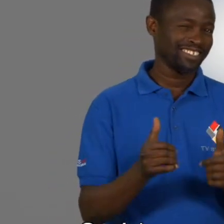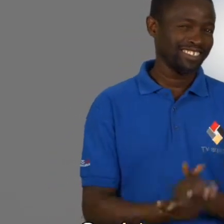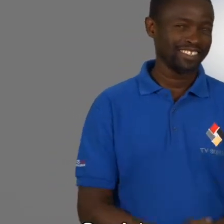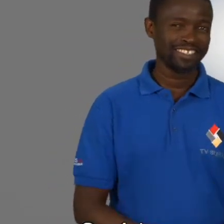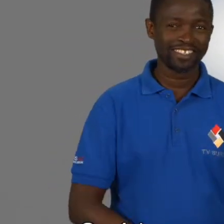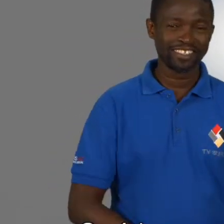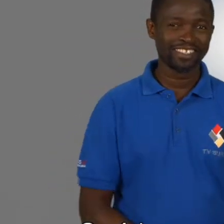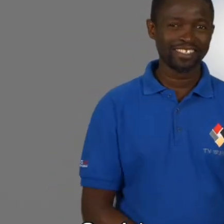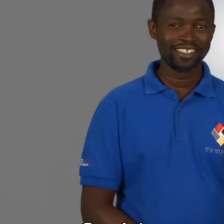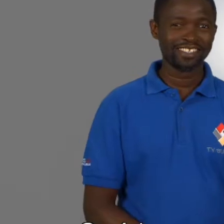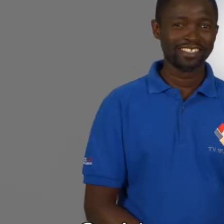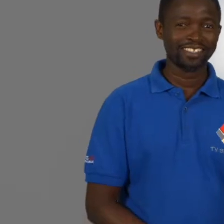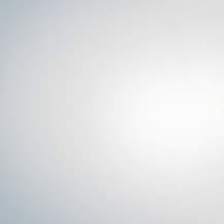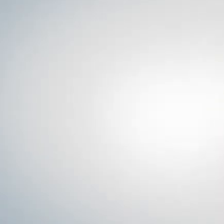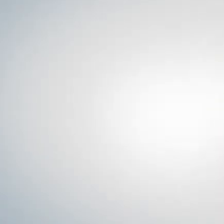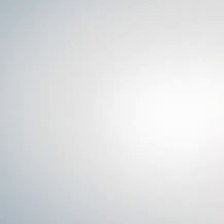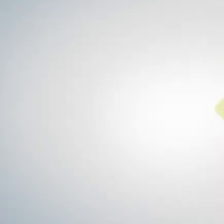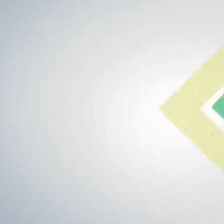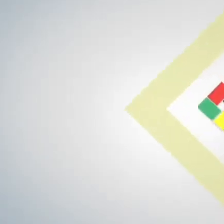daqui a sete dias.